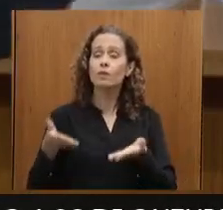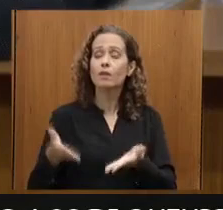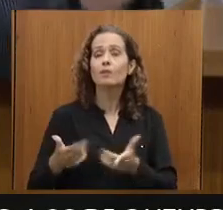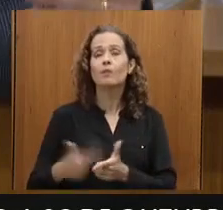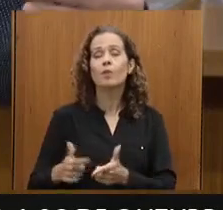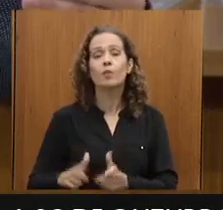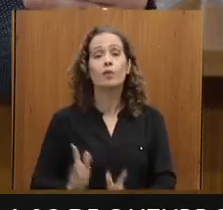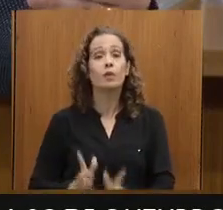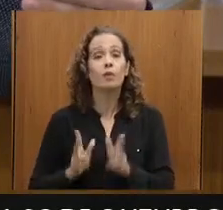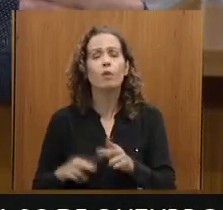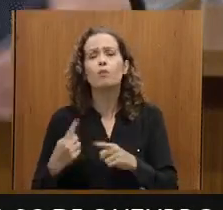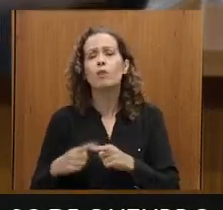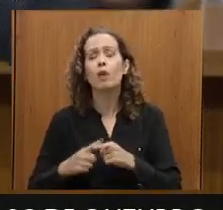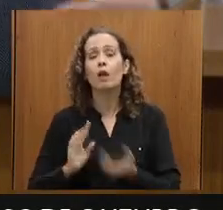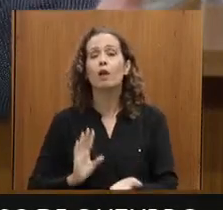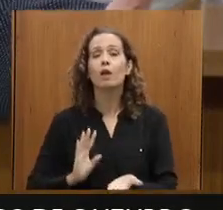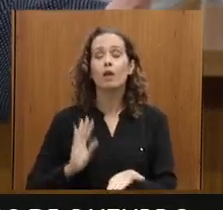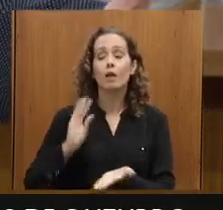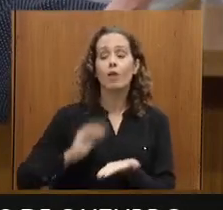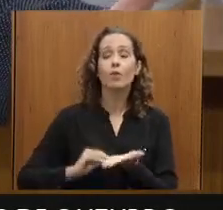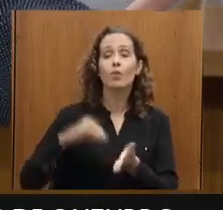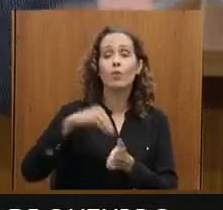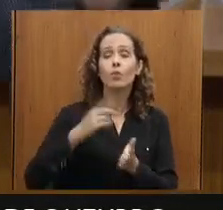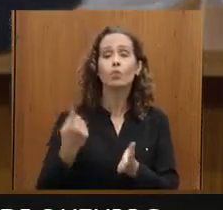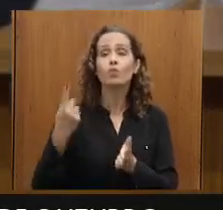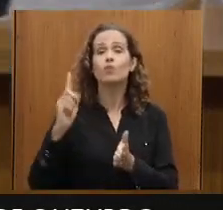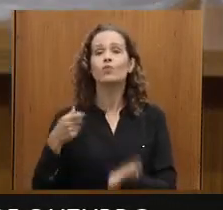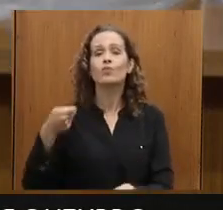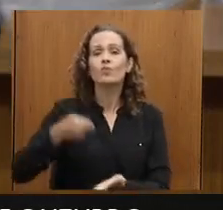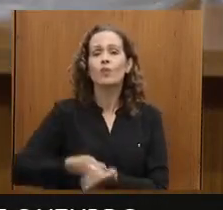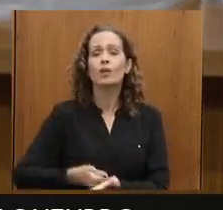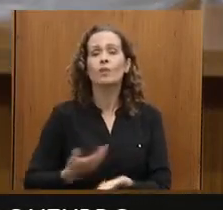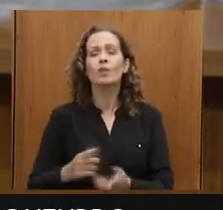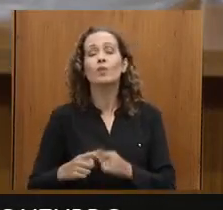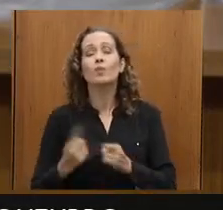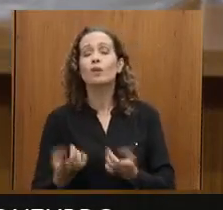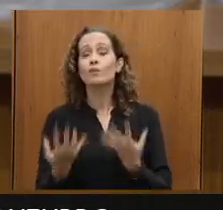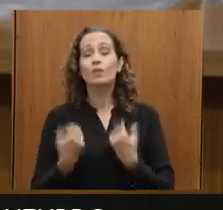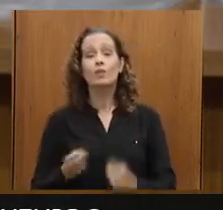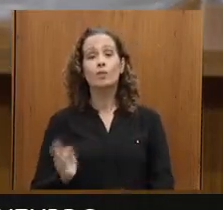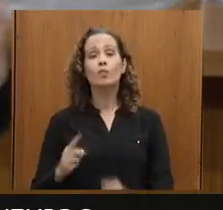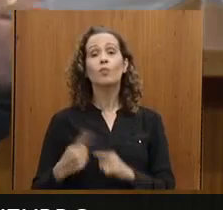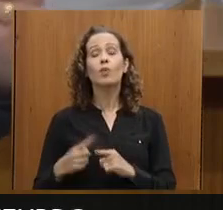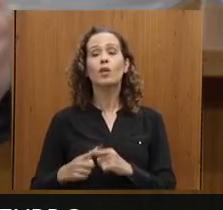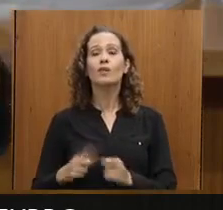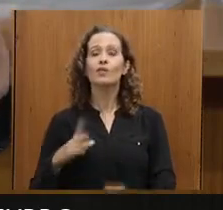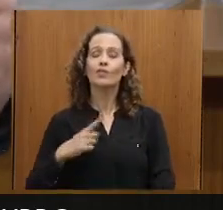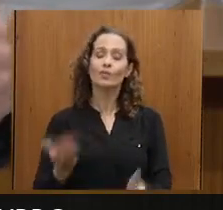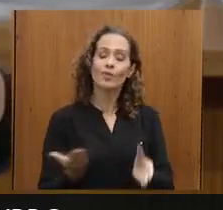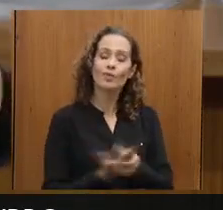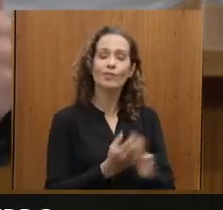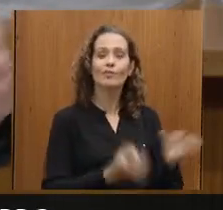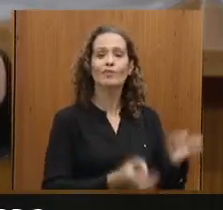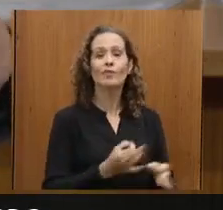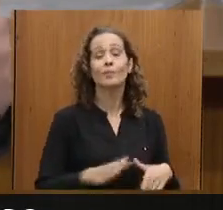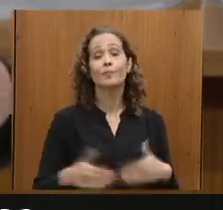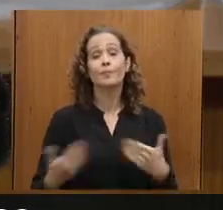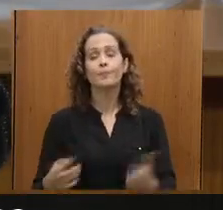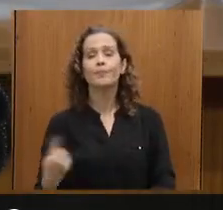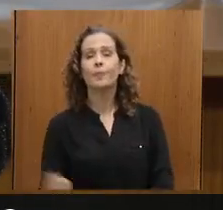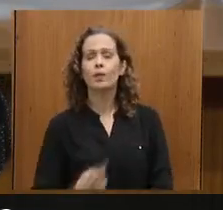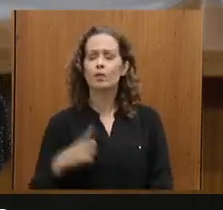dentro da data do último pagamento, mas não tinham recebido por terem ações judiciais. Então, gente acaba tendo essa